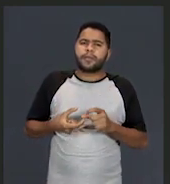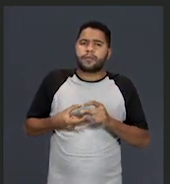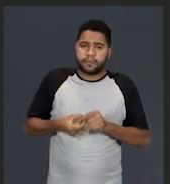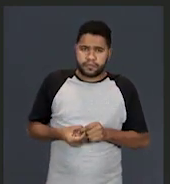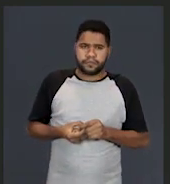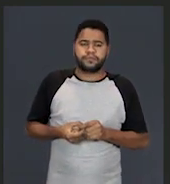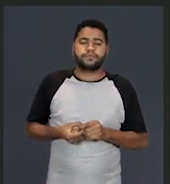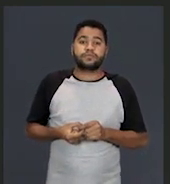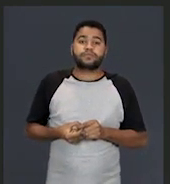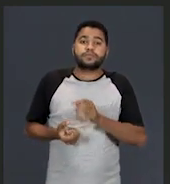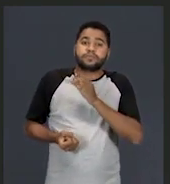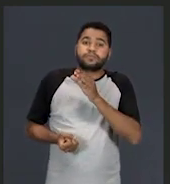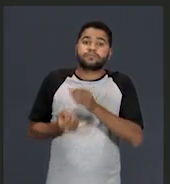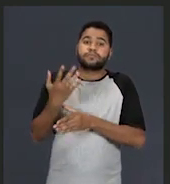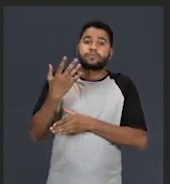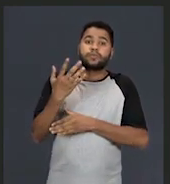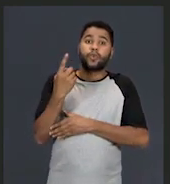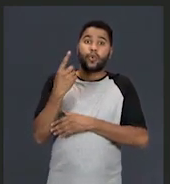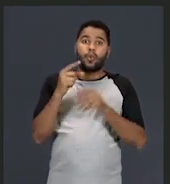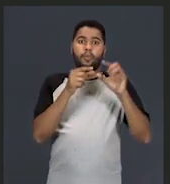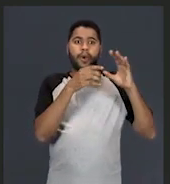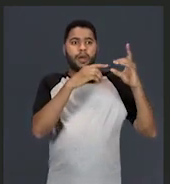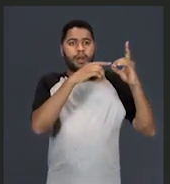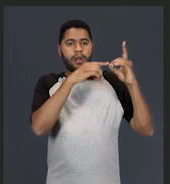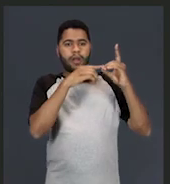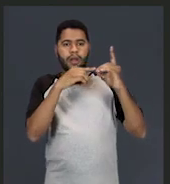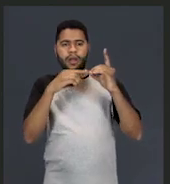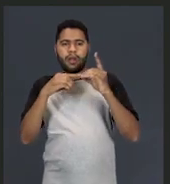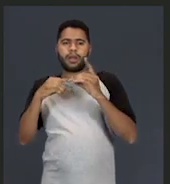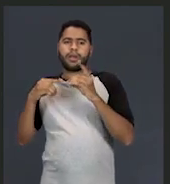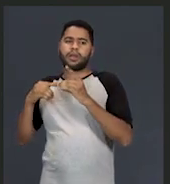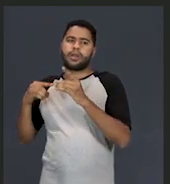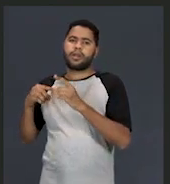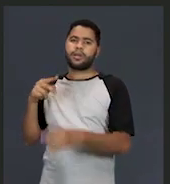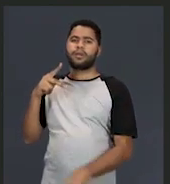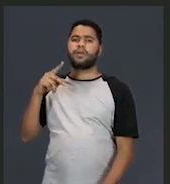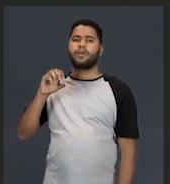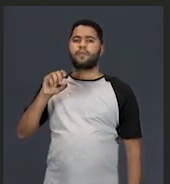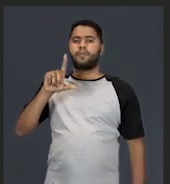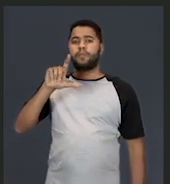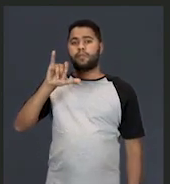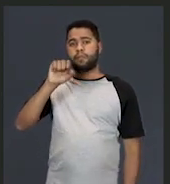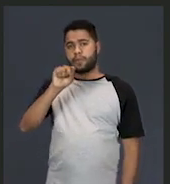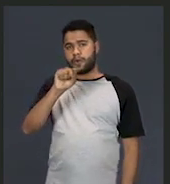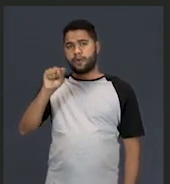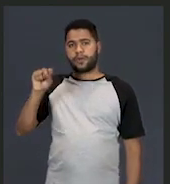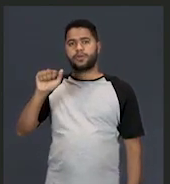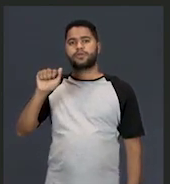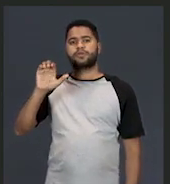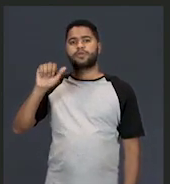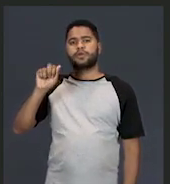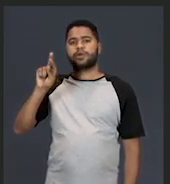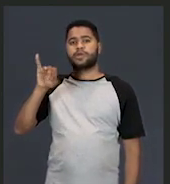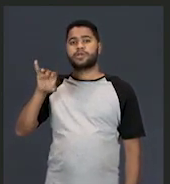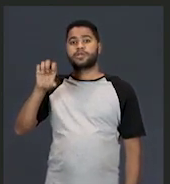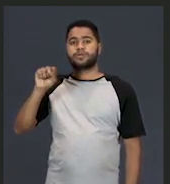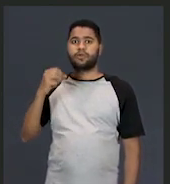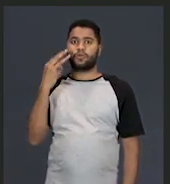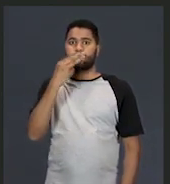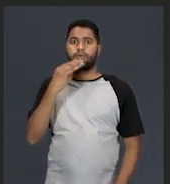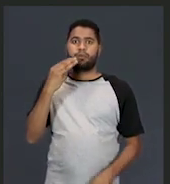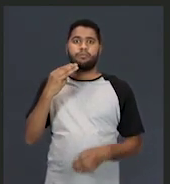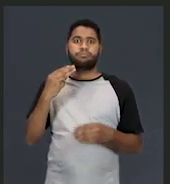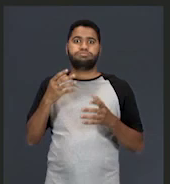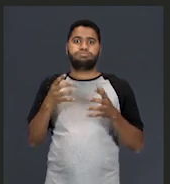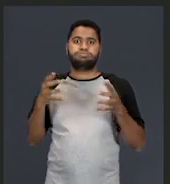glicose, vou formar uma molécula grandona, que é um polissacarídeo, um açúcar grande. Exemplo, o